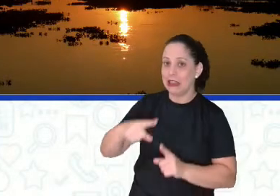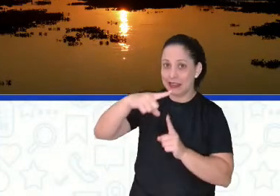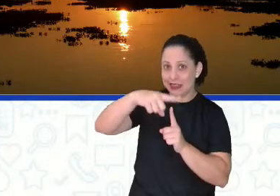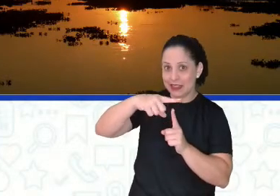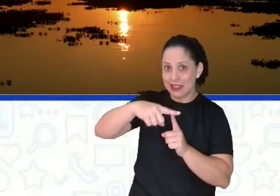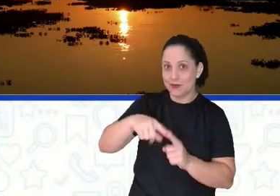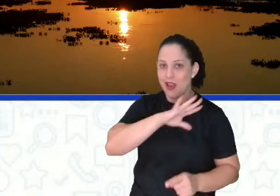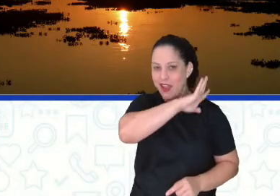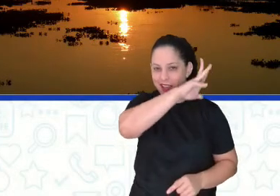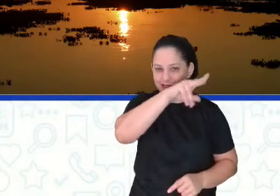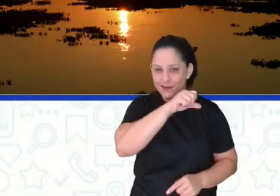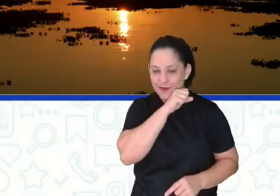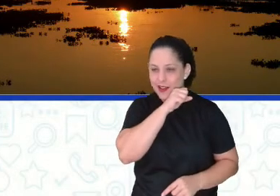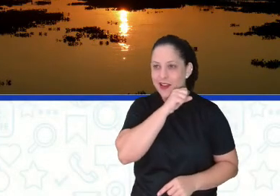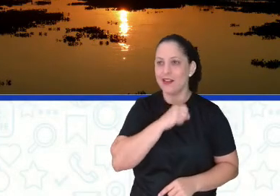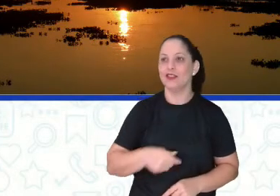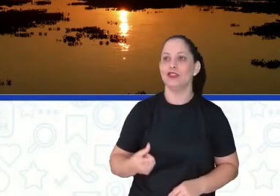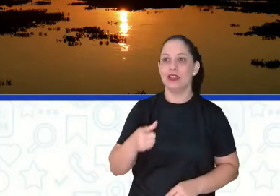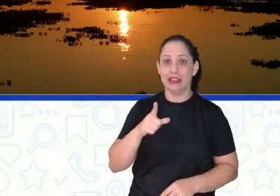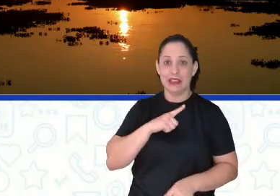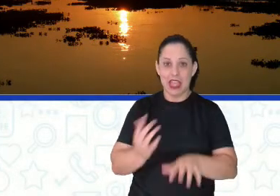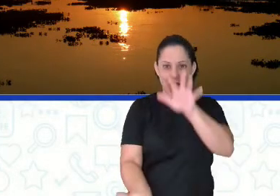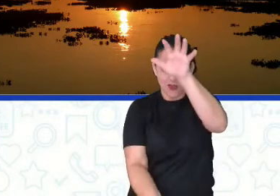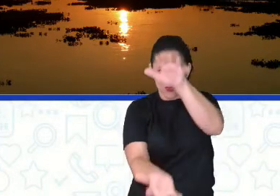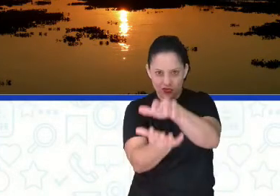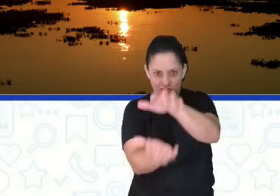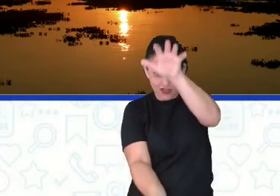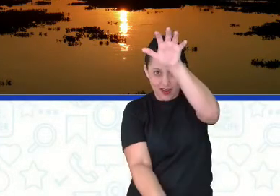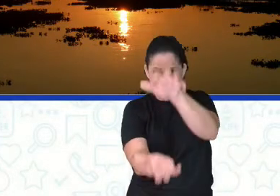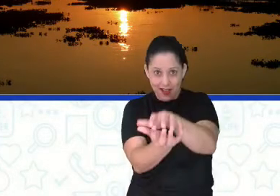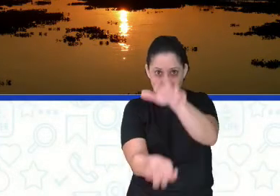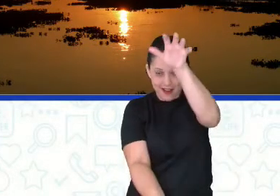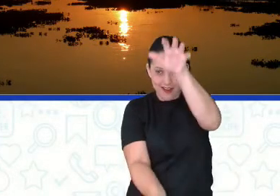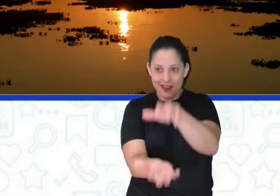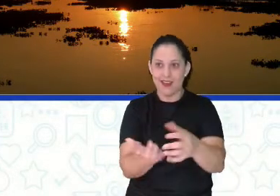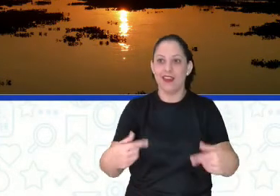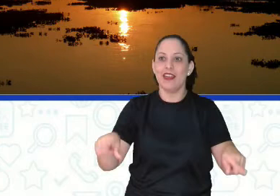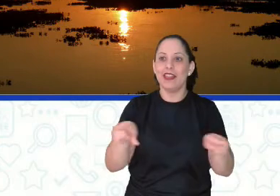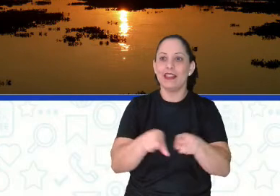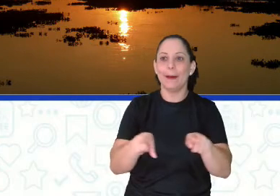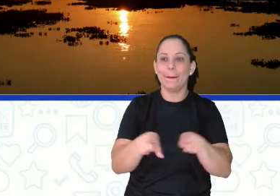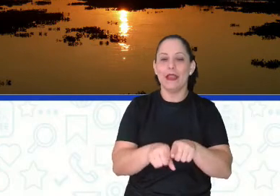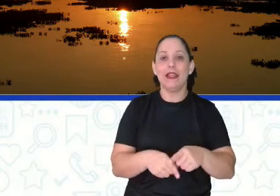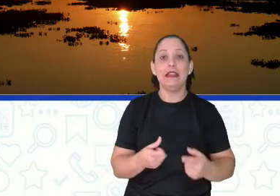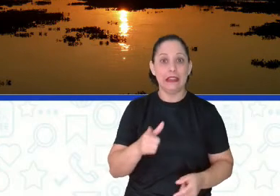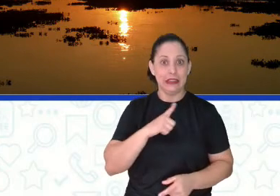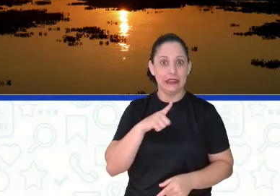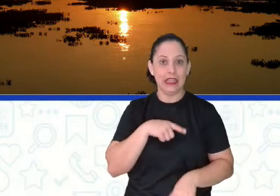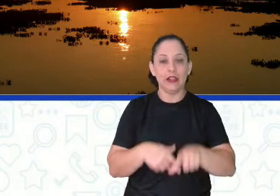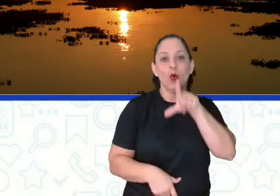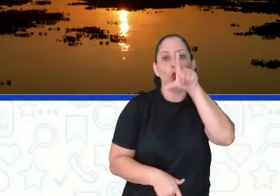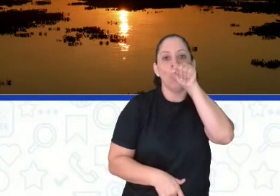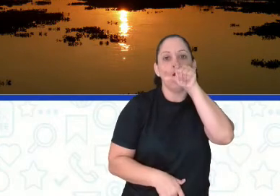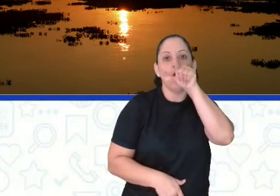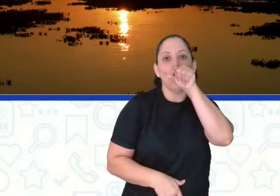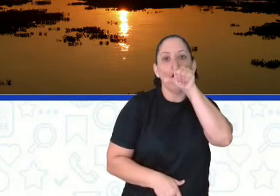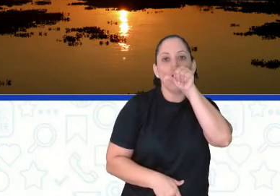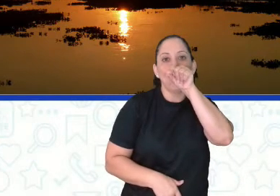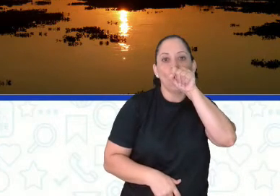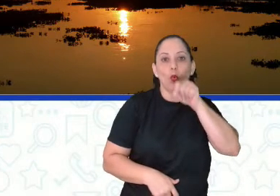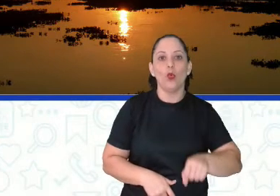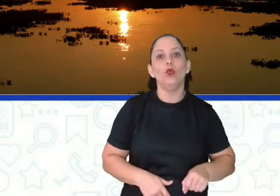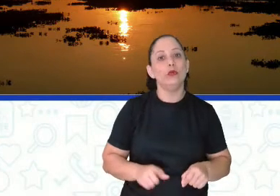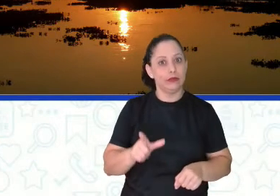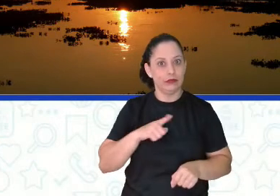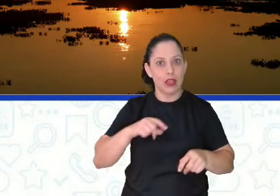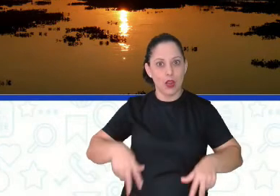né, onde a gente vê aí a questão do jacaré como o mais importante, o tuiuiu, essa ave também ela é muito importante,